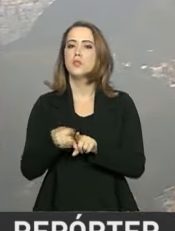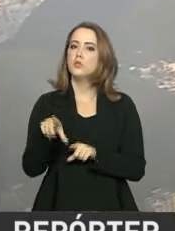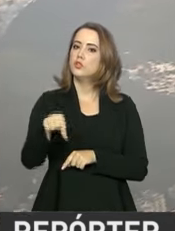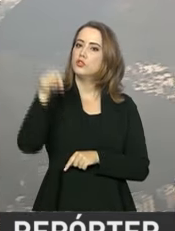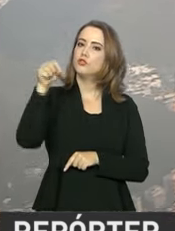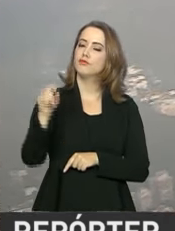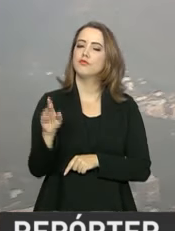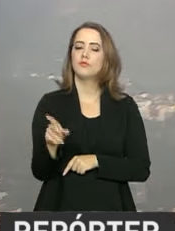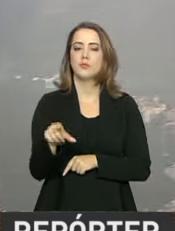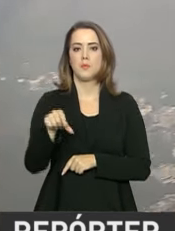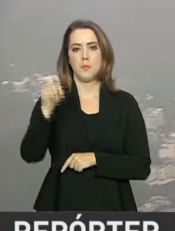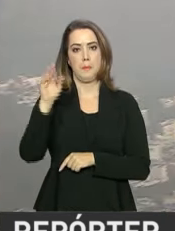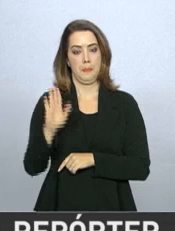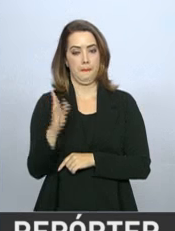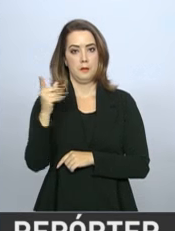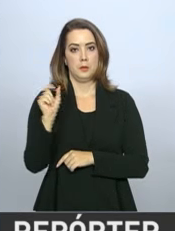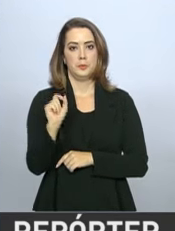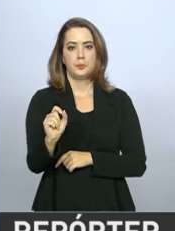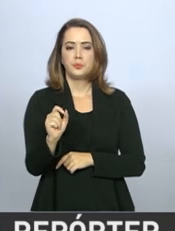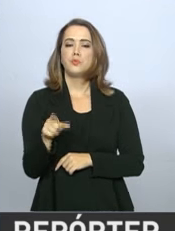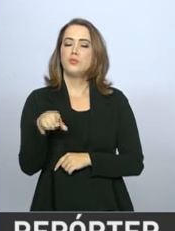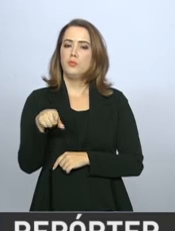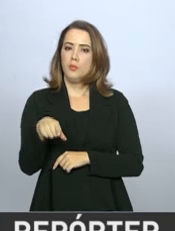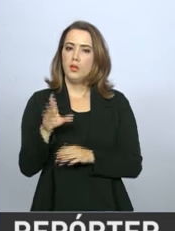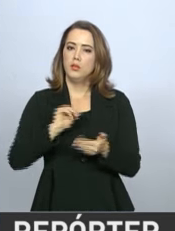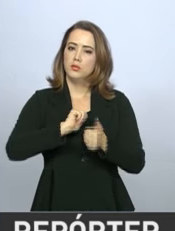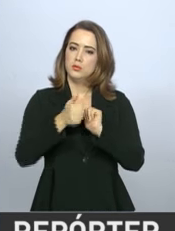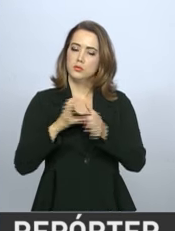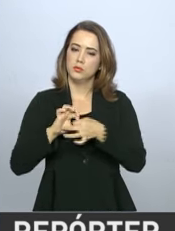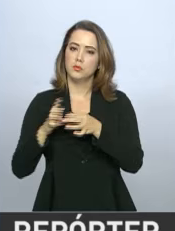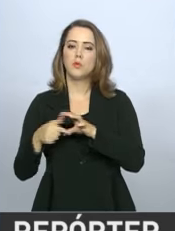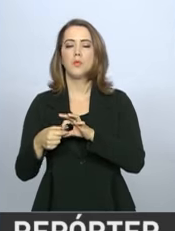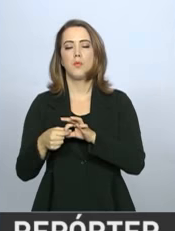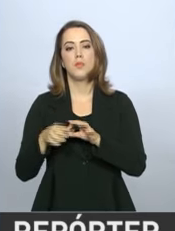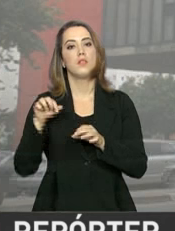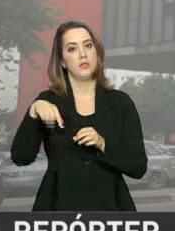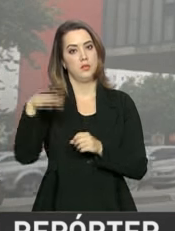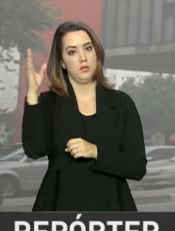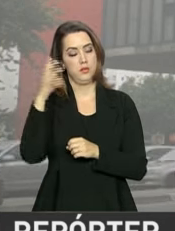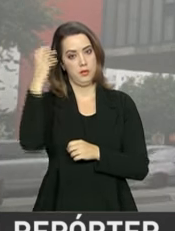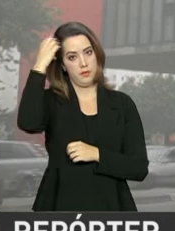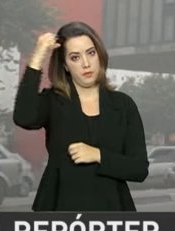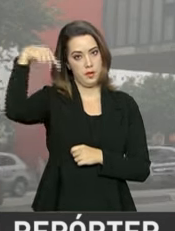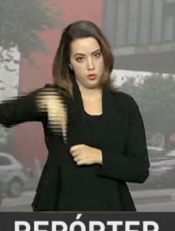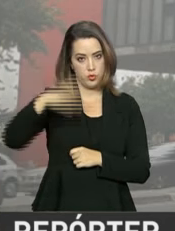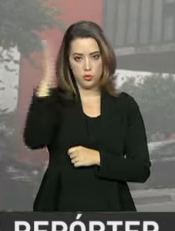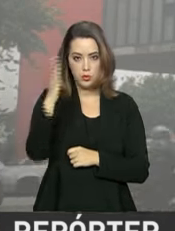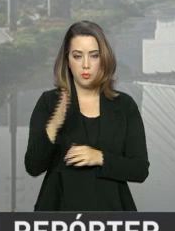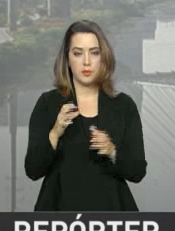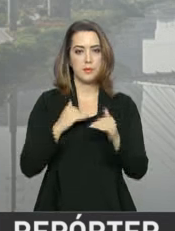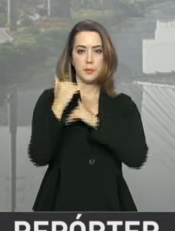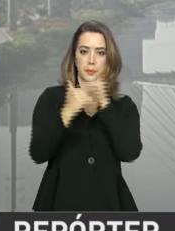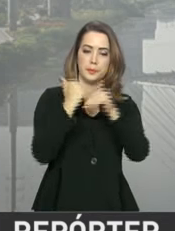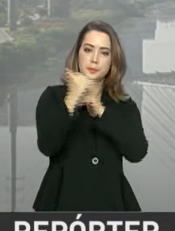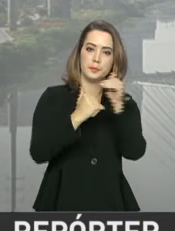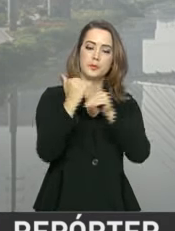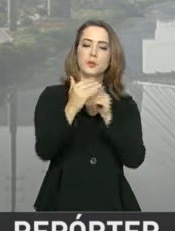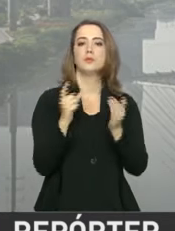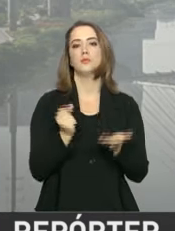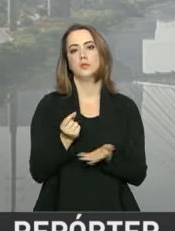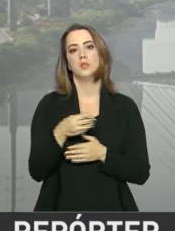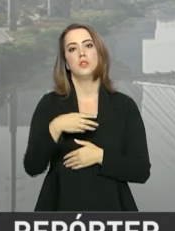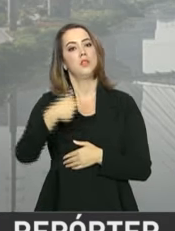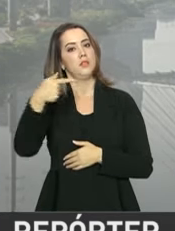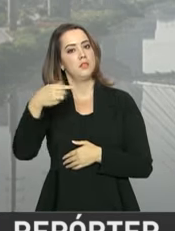Aposta que com os jogos olímpicos as viagens internas cresçam ainda mais de acordo com pesquisa cerca de